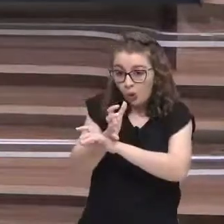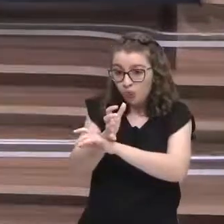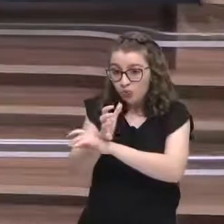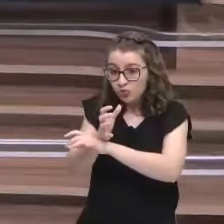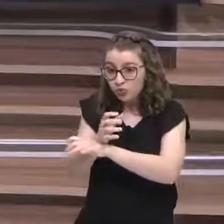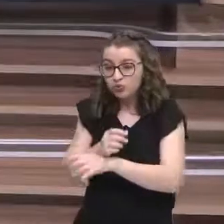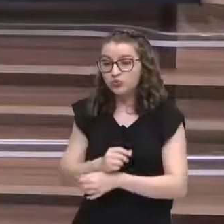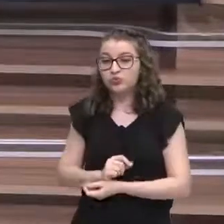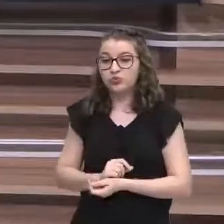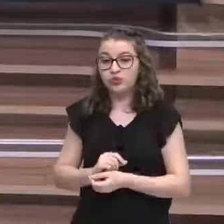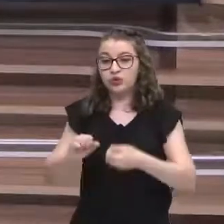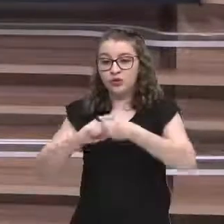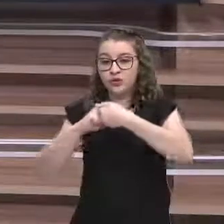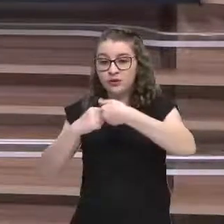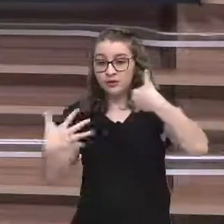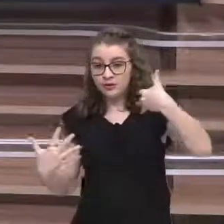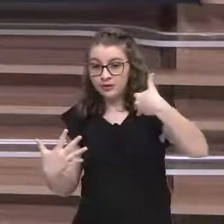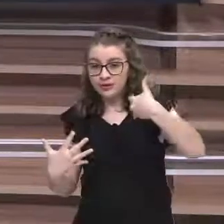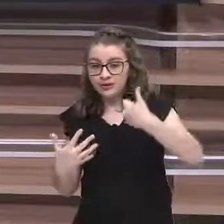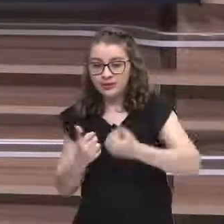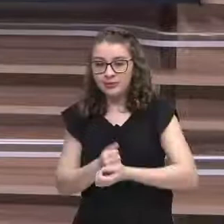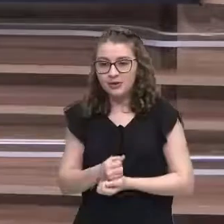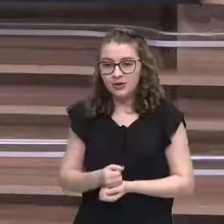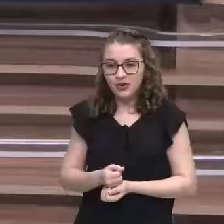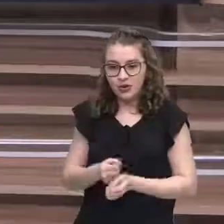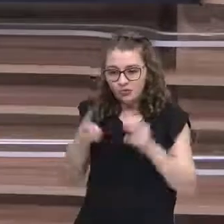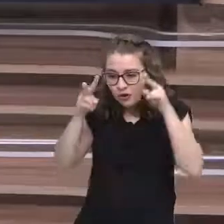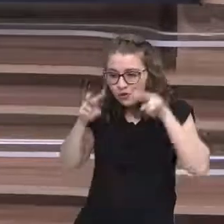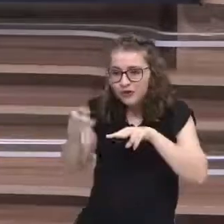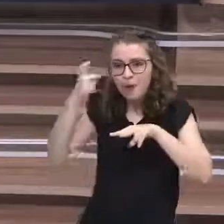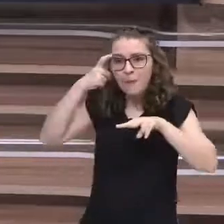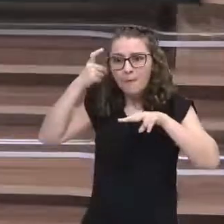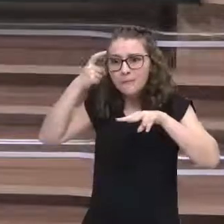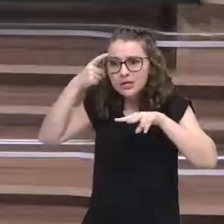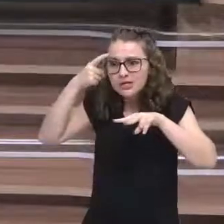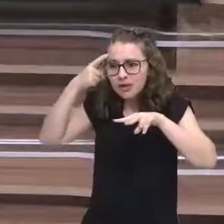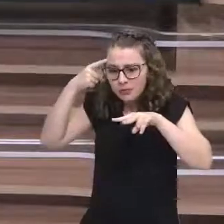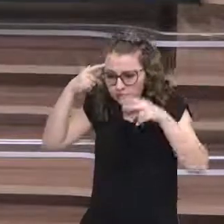né? Mas você não vai ver o pensamento da pessoa.